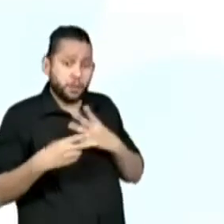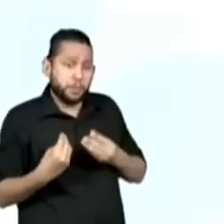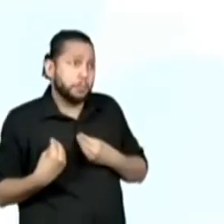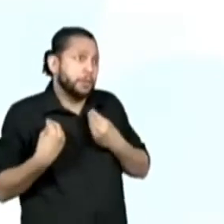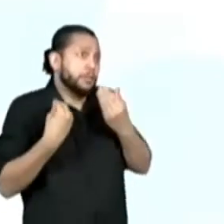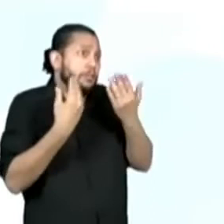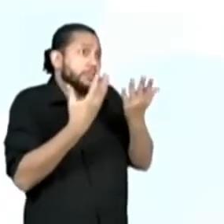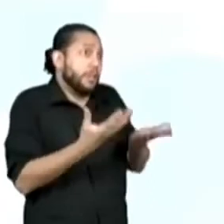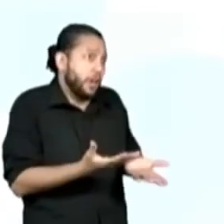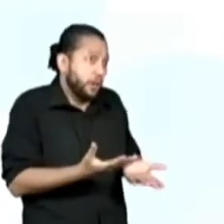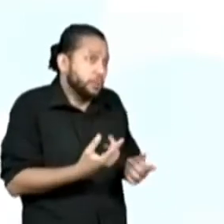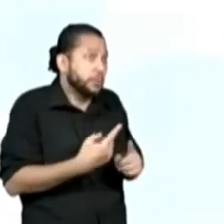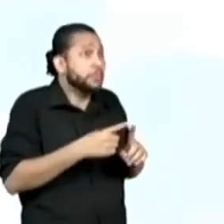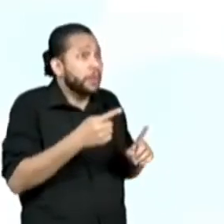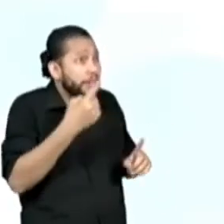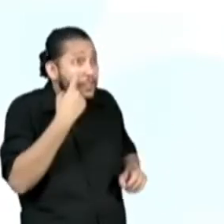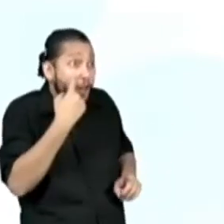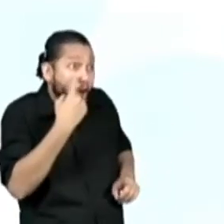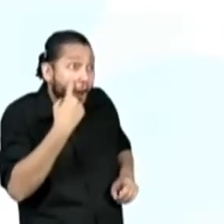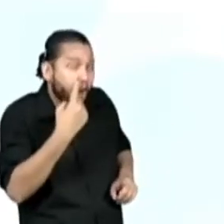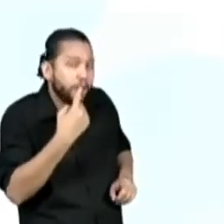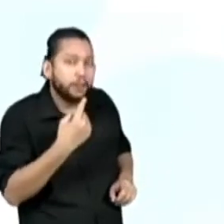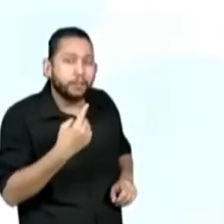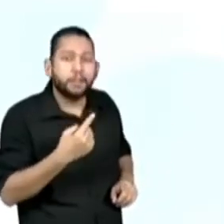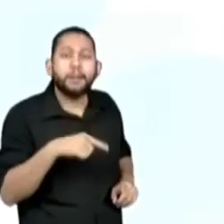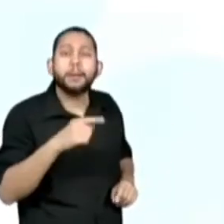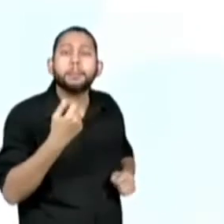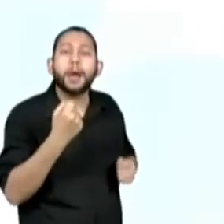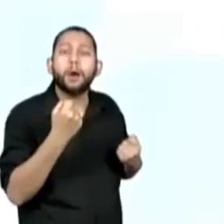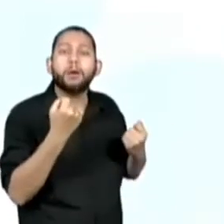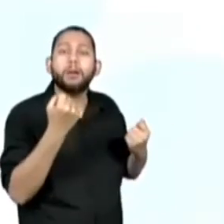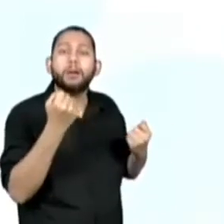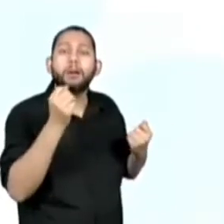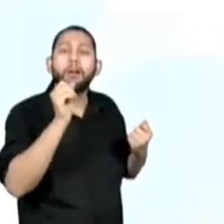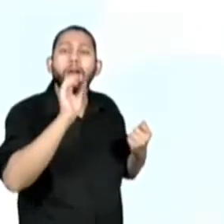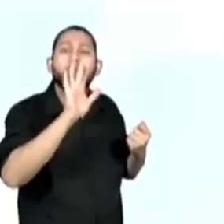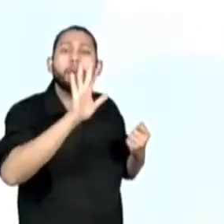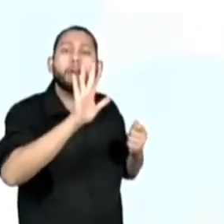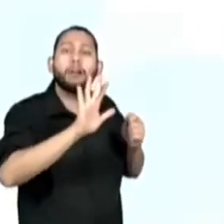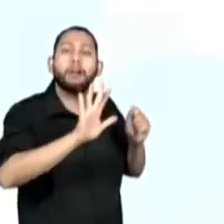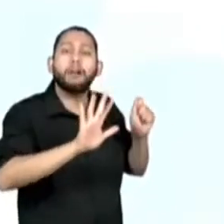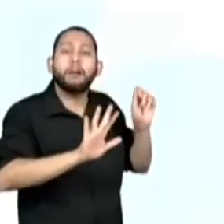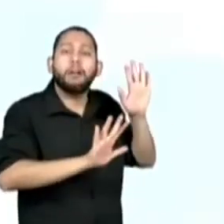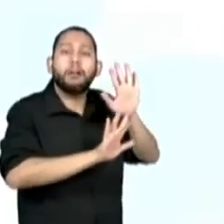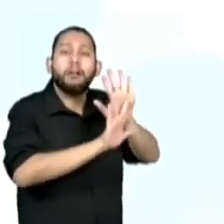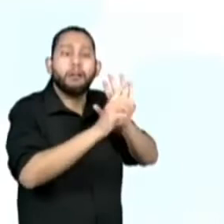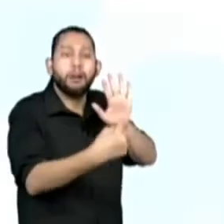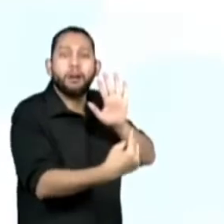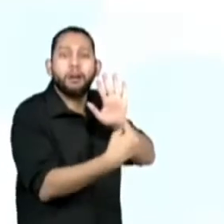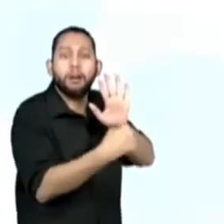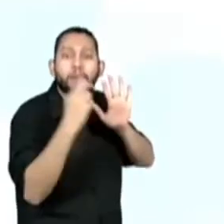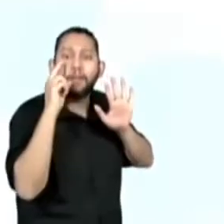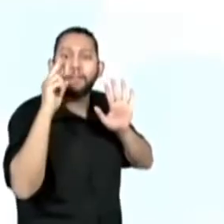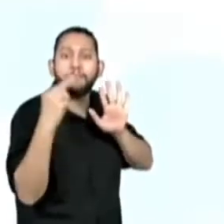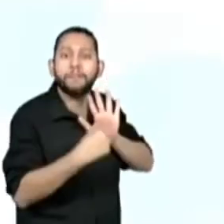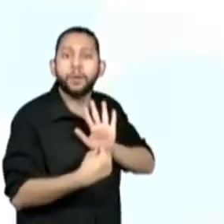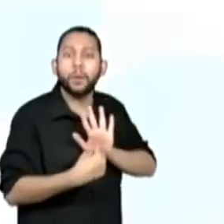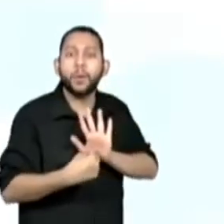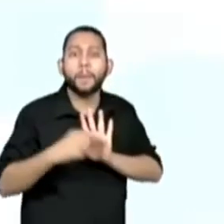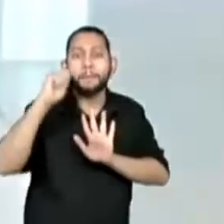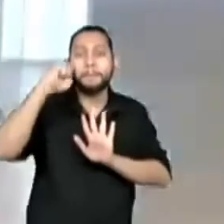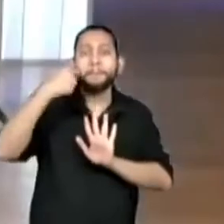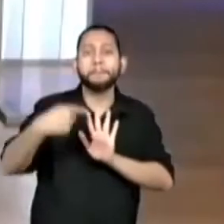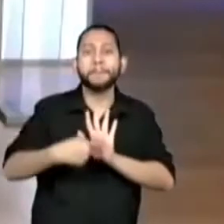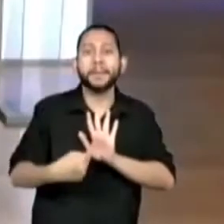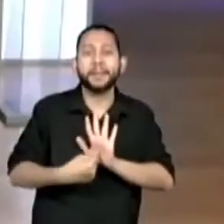pata negra na janela. Os pequenos viram-na e gritaram. Será que eles vão abrir agora? Ou será